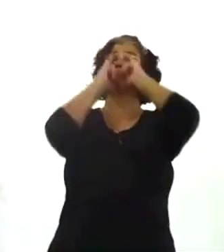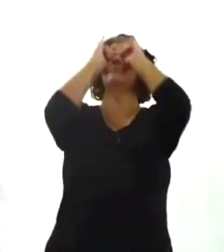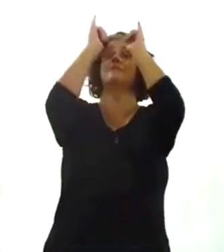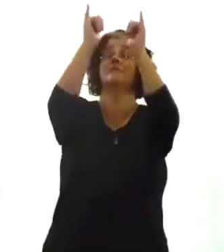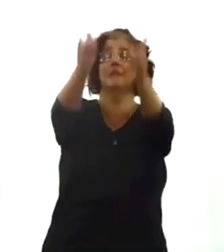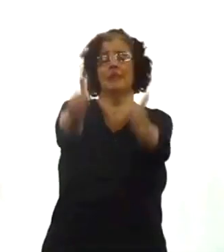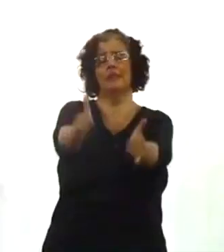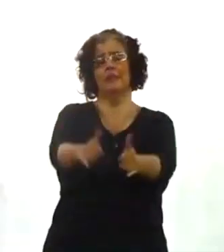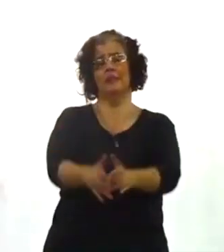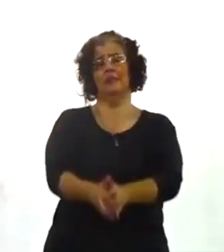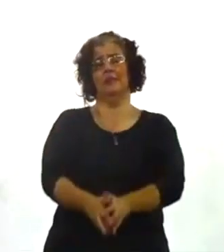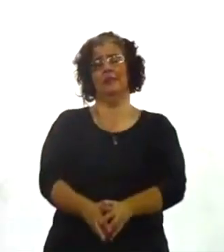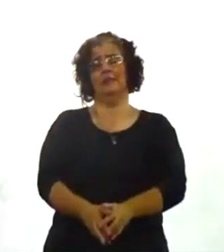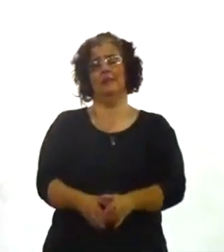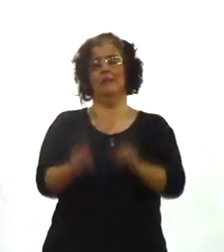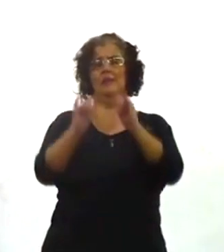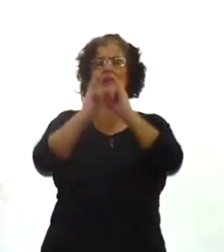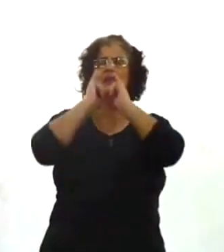devo pregá-lo.